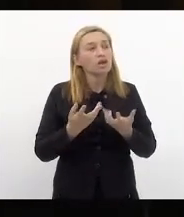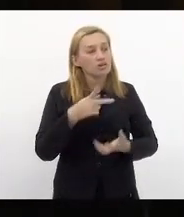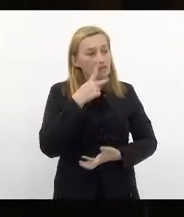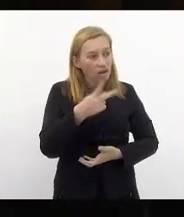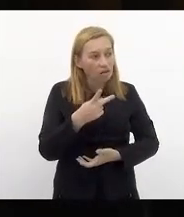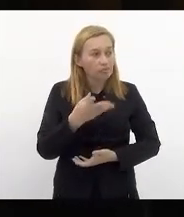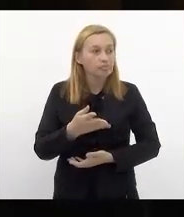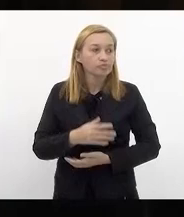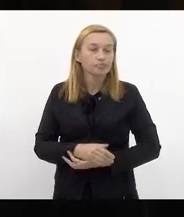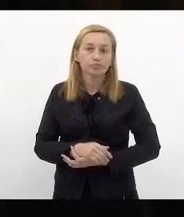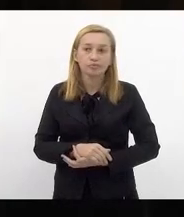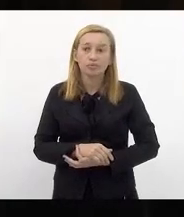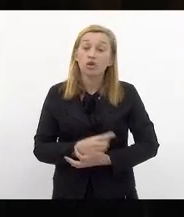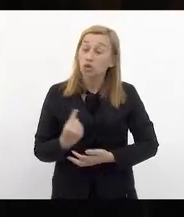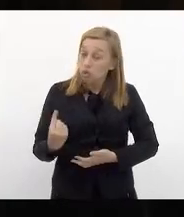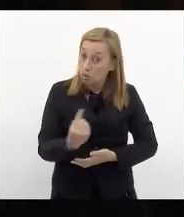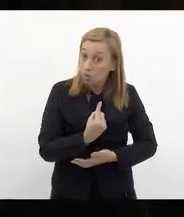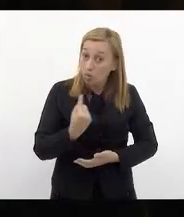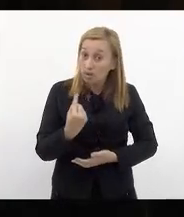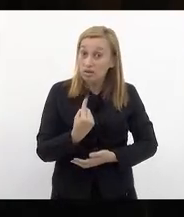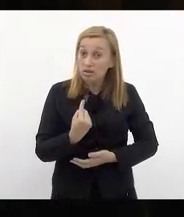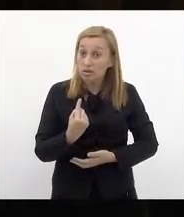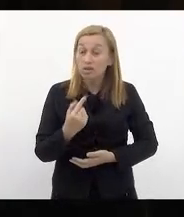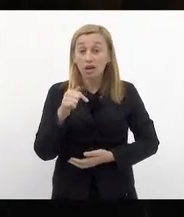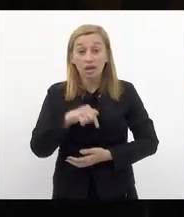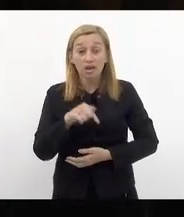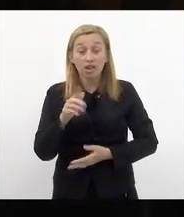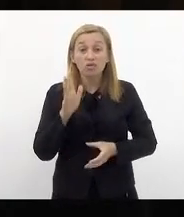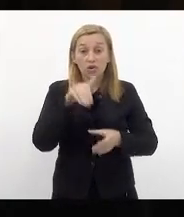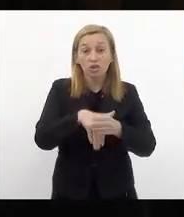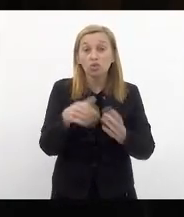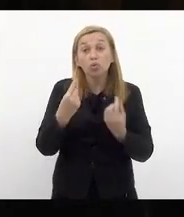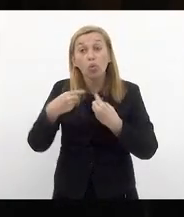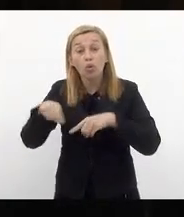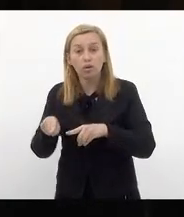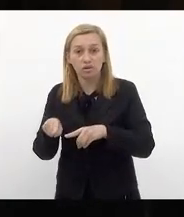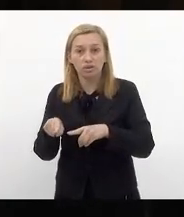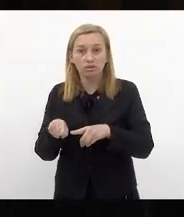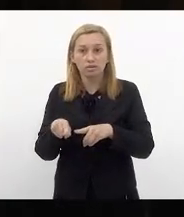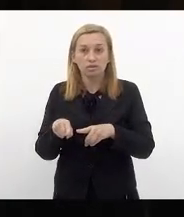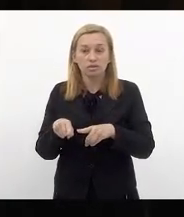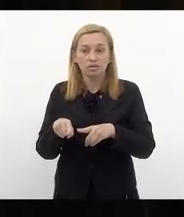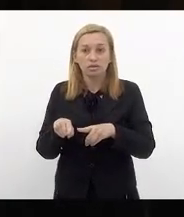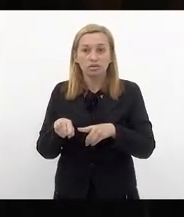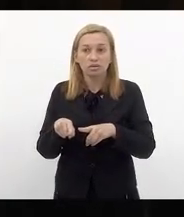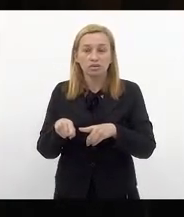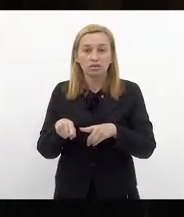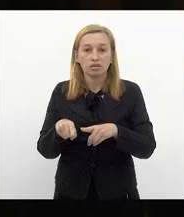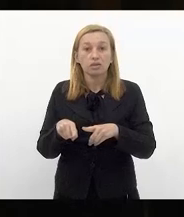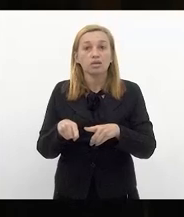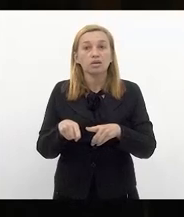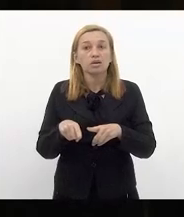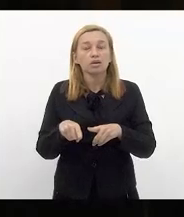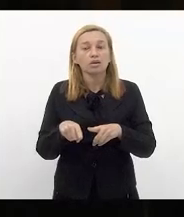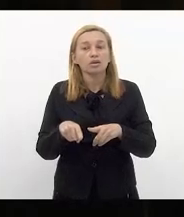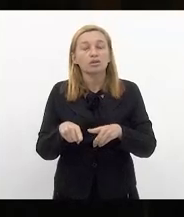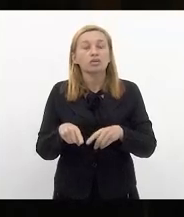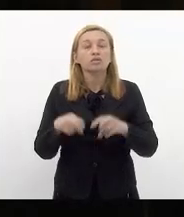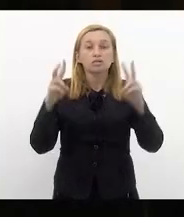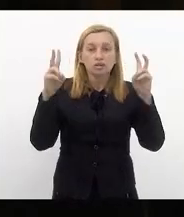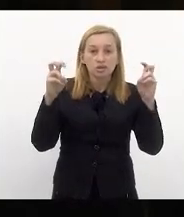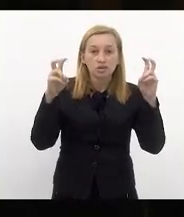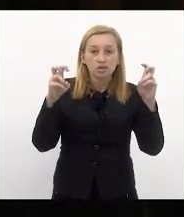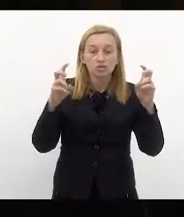colocar que nós estaremos também votando contra, né, a questão dos fins